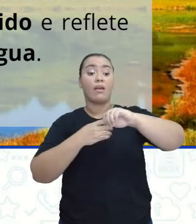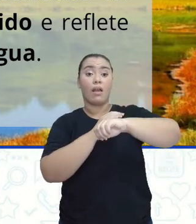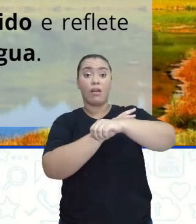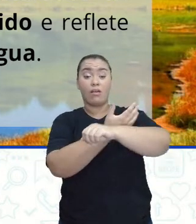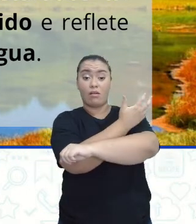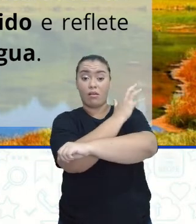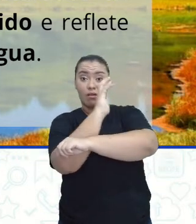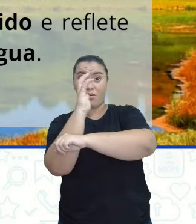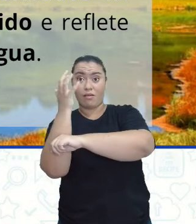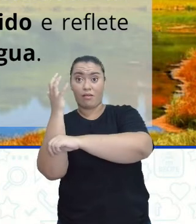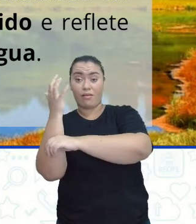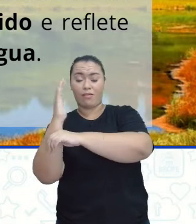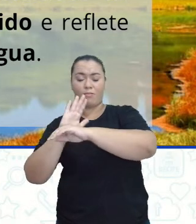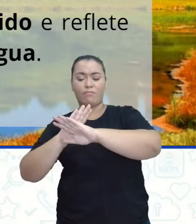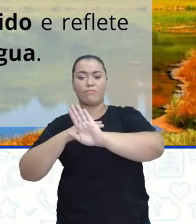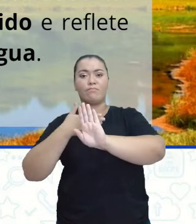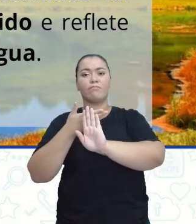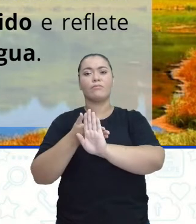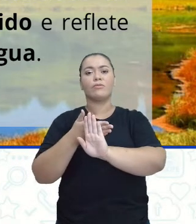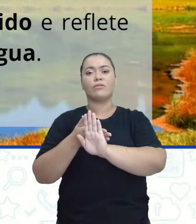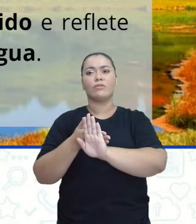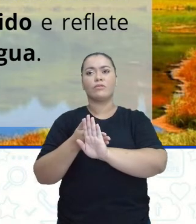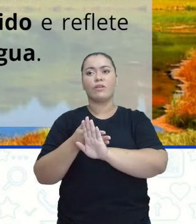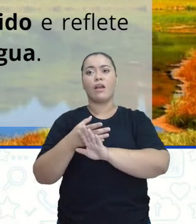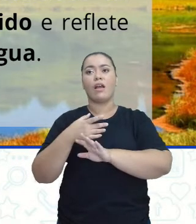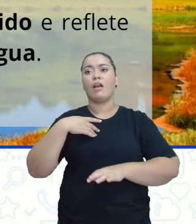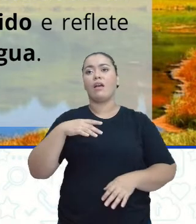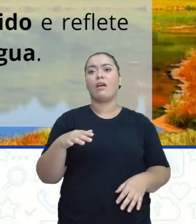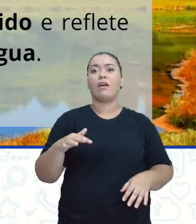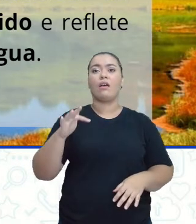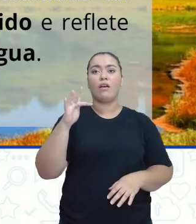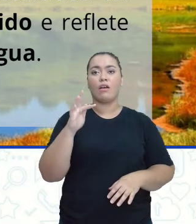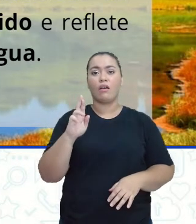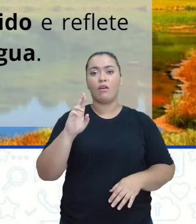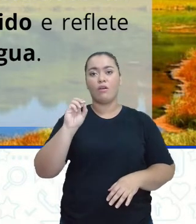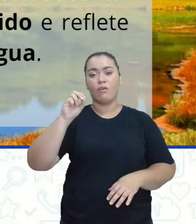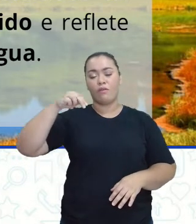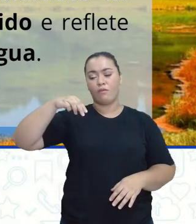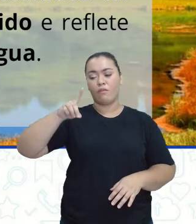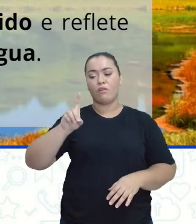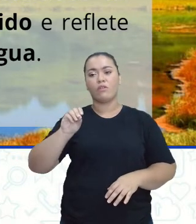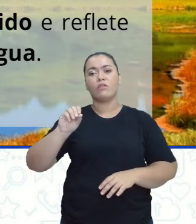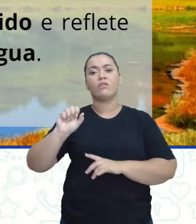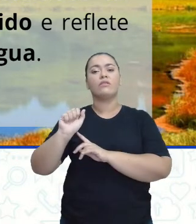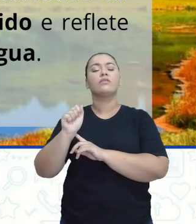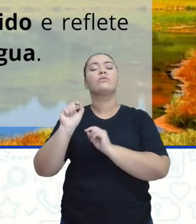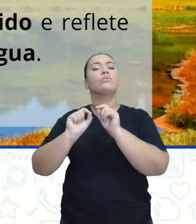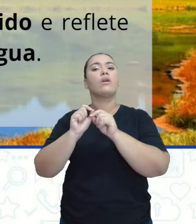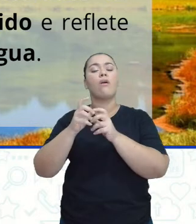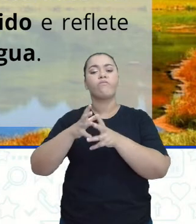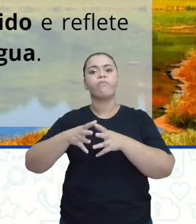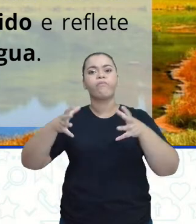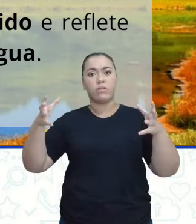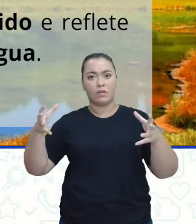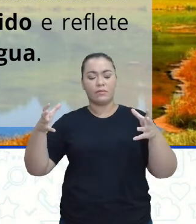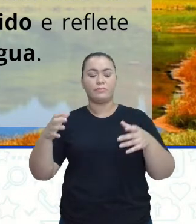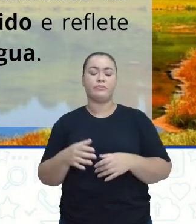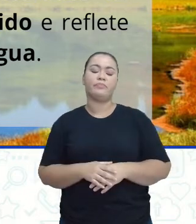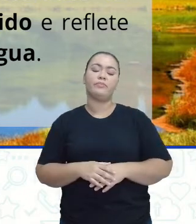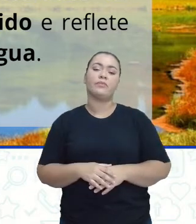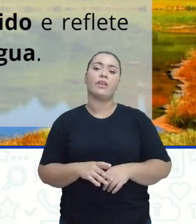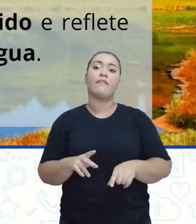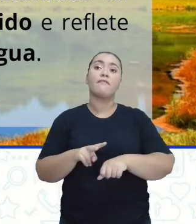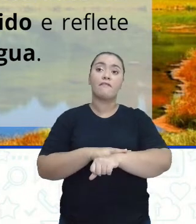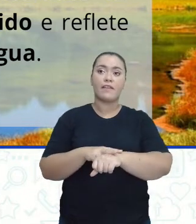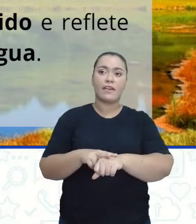árvores frondosas. Frondosas quer dizer o quê? Cheias, exuberantes e verdejantes, ou seja, verdes, né?